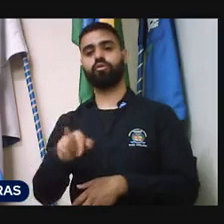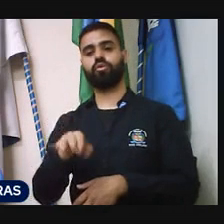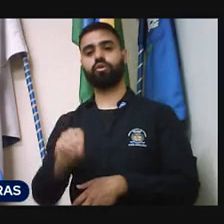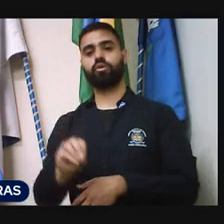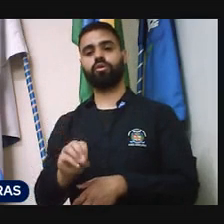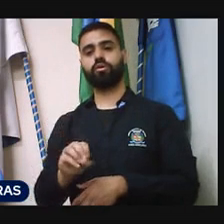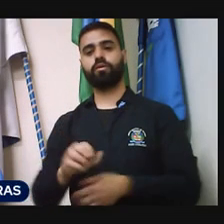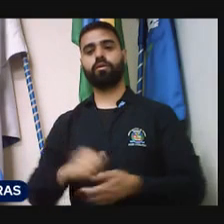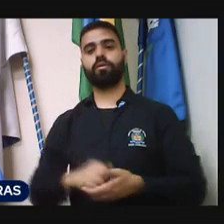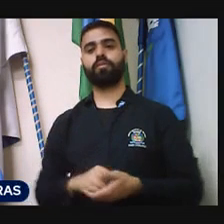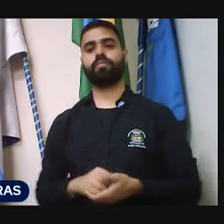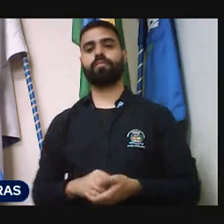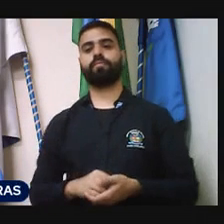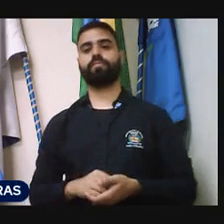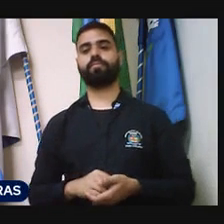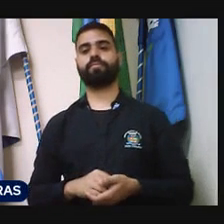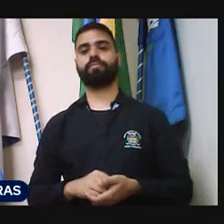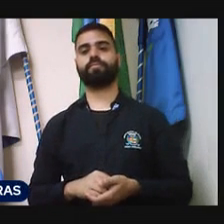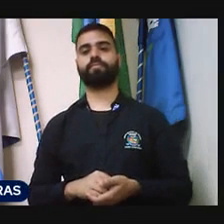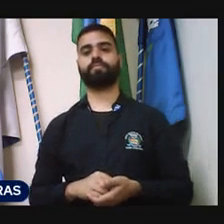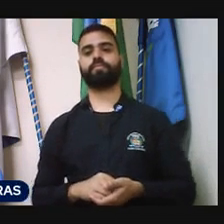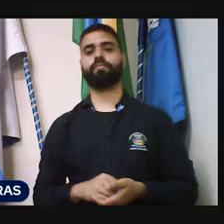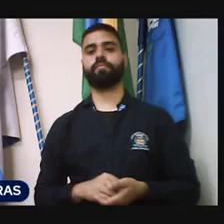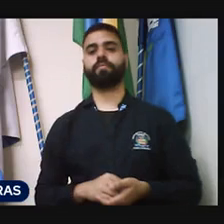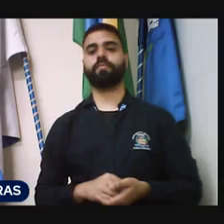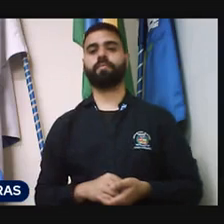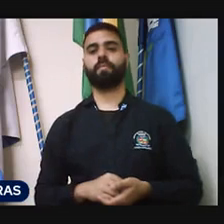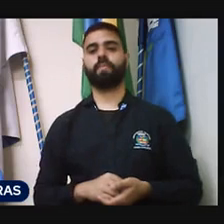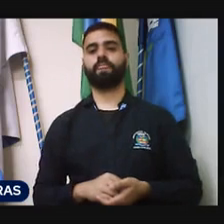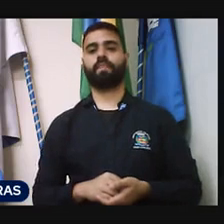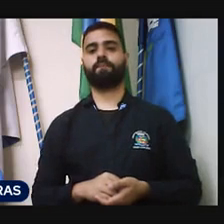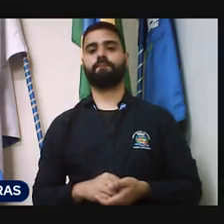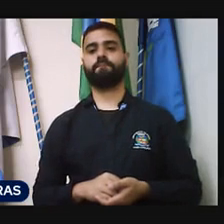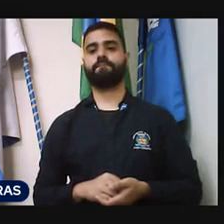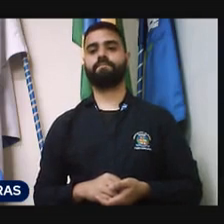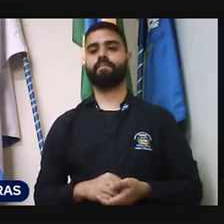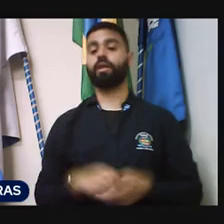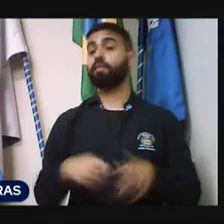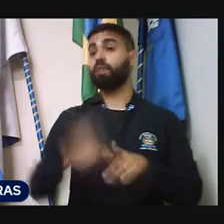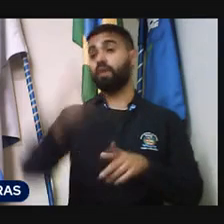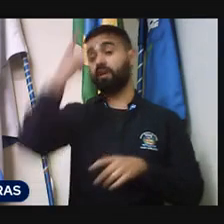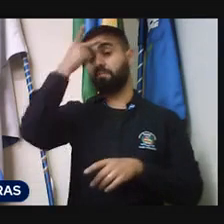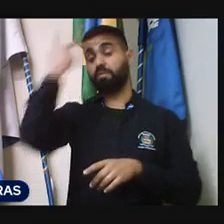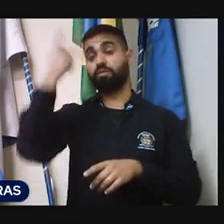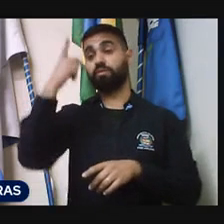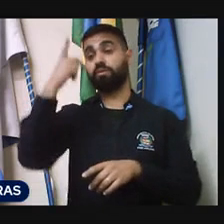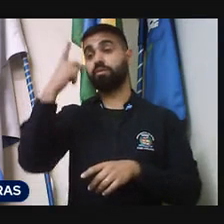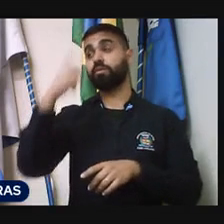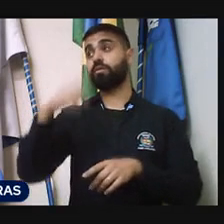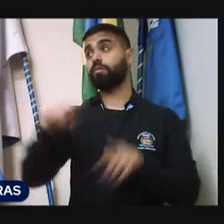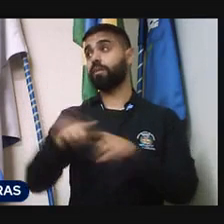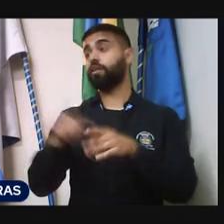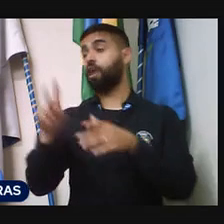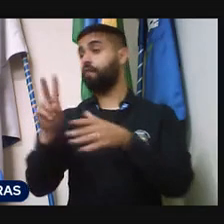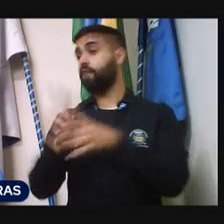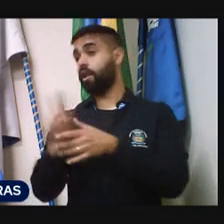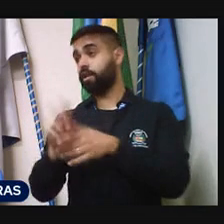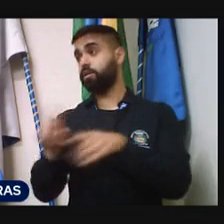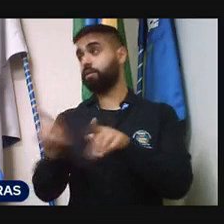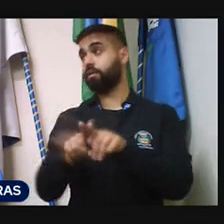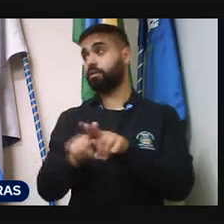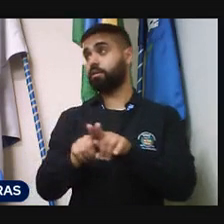e atende não só os municípios vamos ver eu vim de Valença e principalmente também